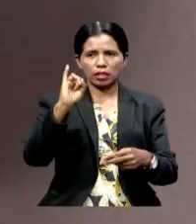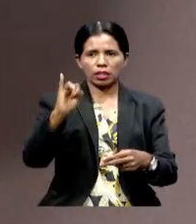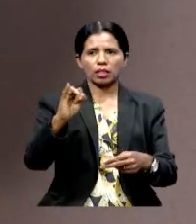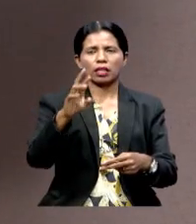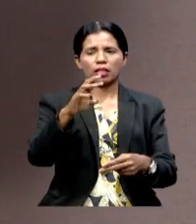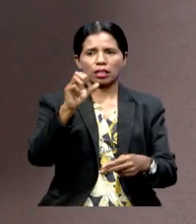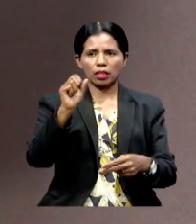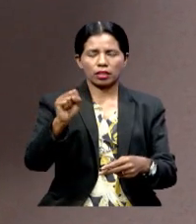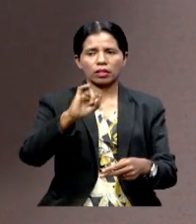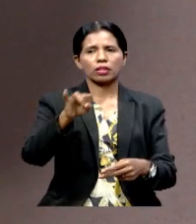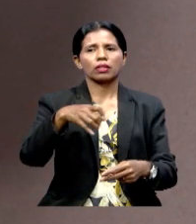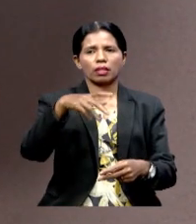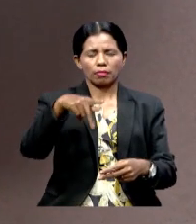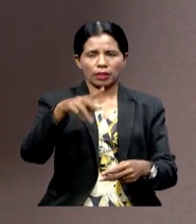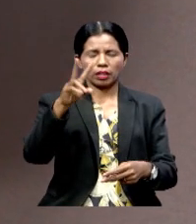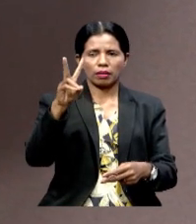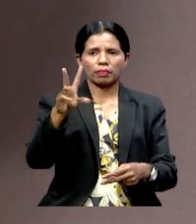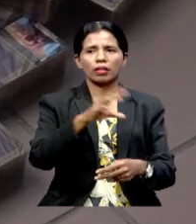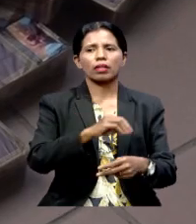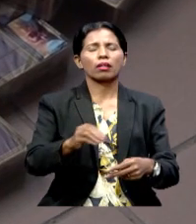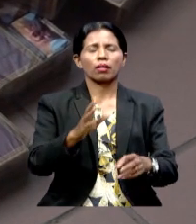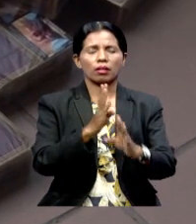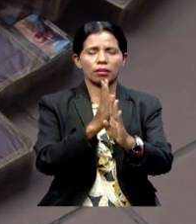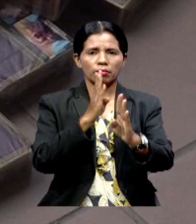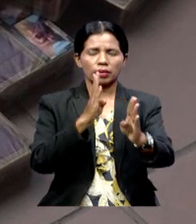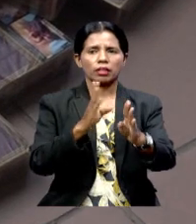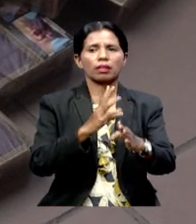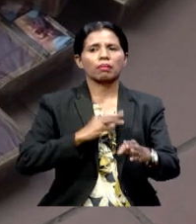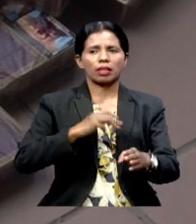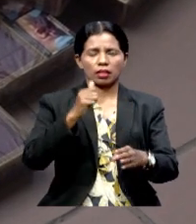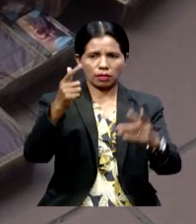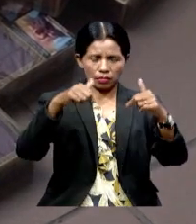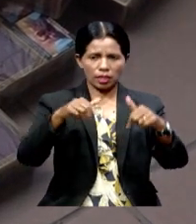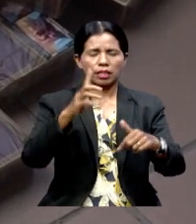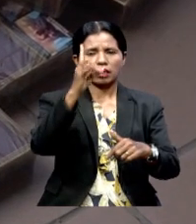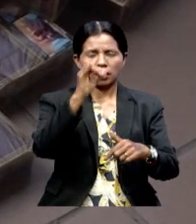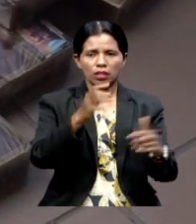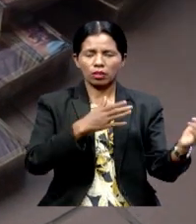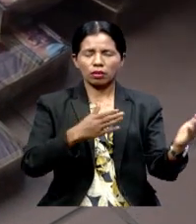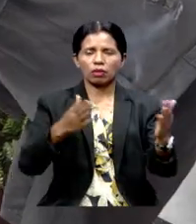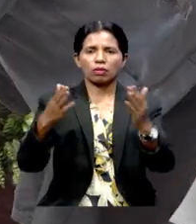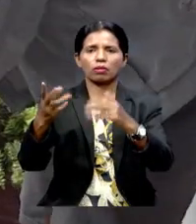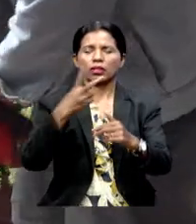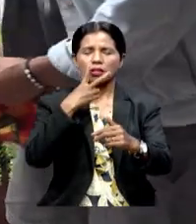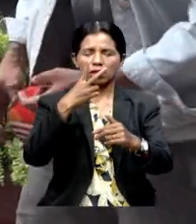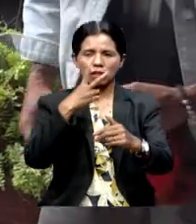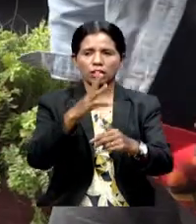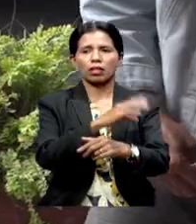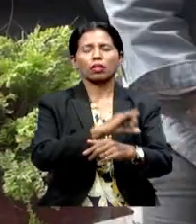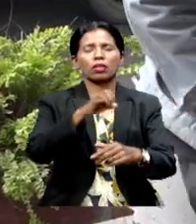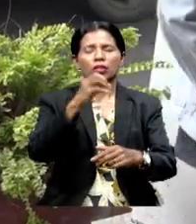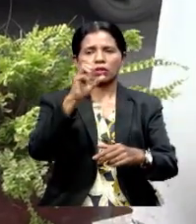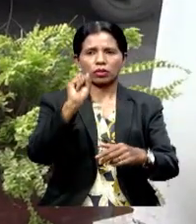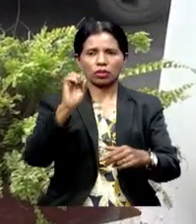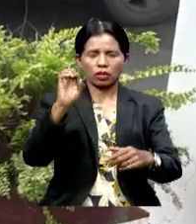RS, JPB, nebe hobis direção Maliana Maidili, desconfia lore cigarro ilegal ho marca Zocker